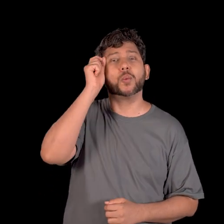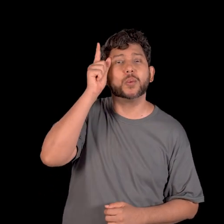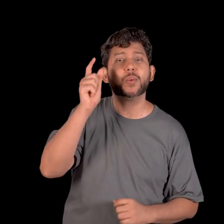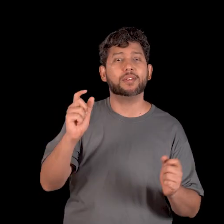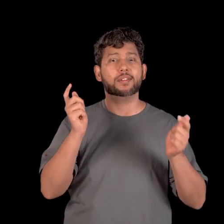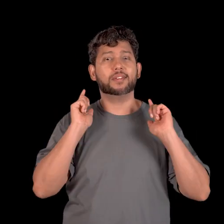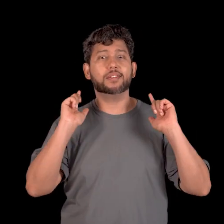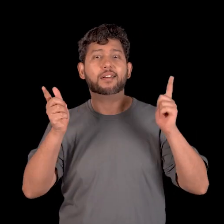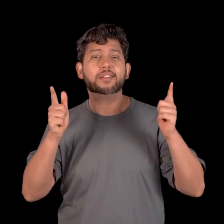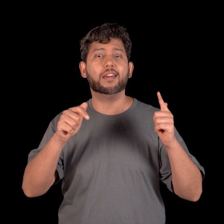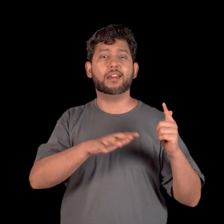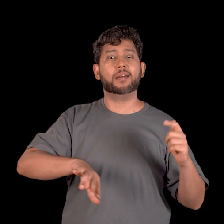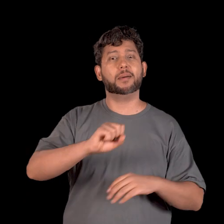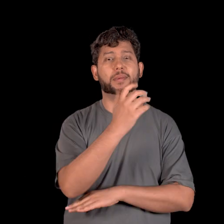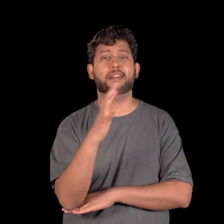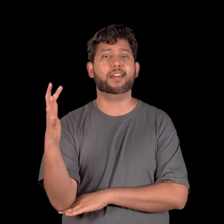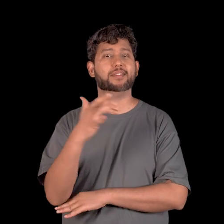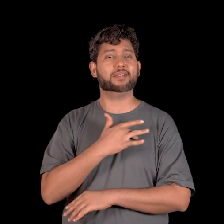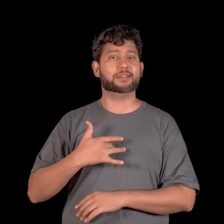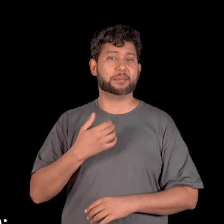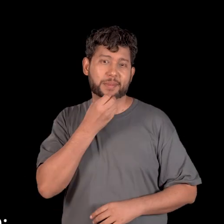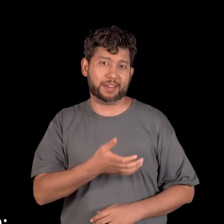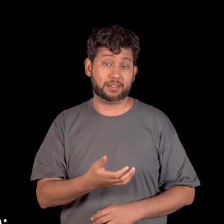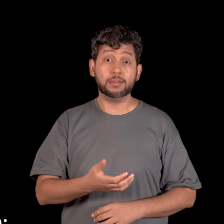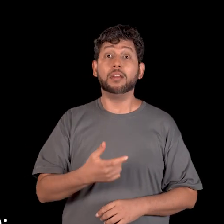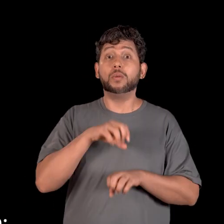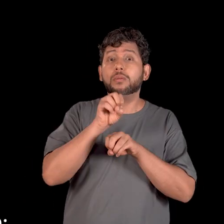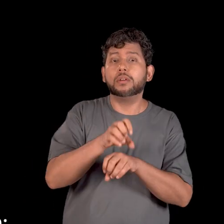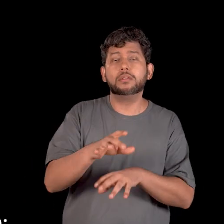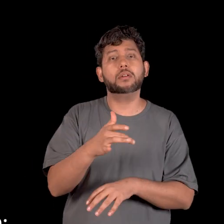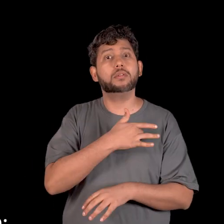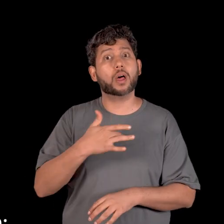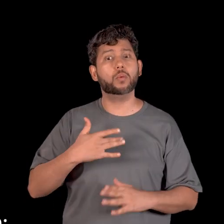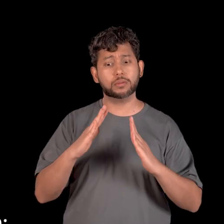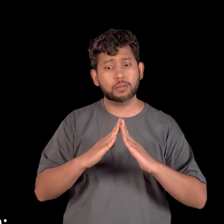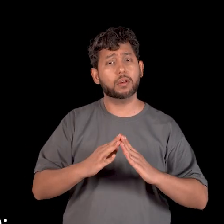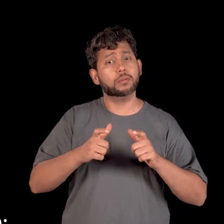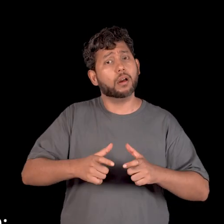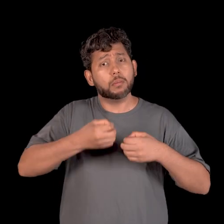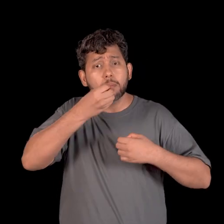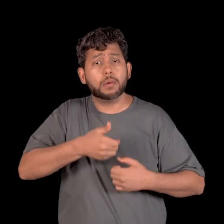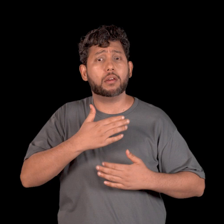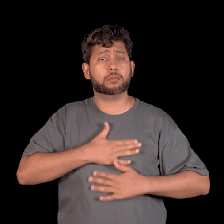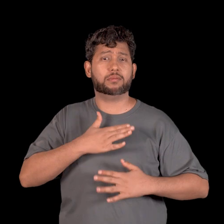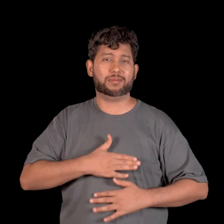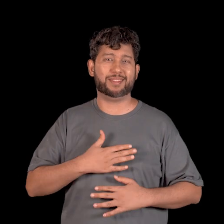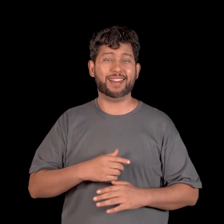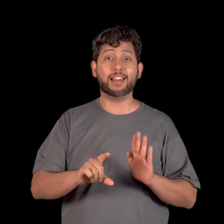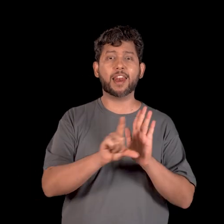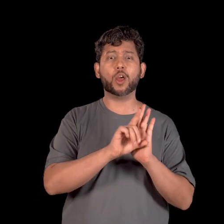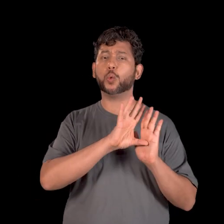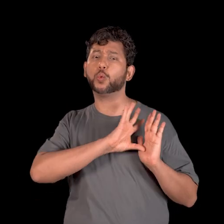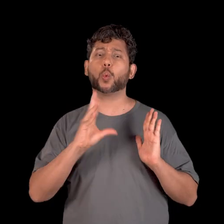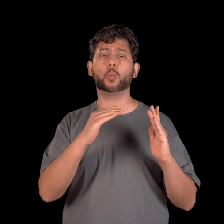cultura, ao lazer e ao meio ambiente saudável. Direito à educação, saúde e moradia adequada.